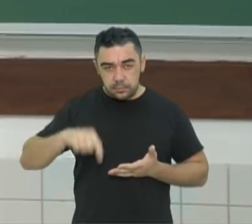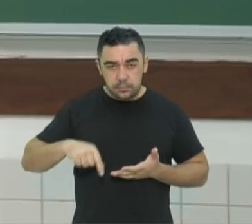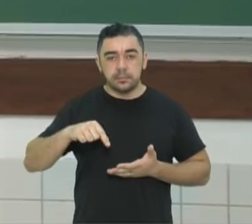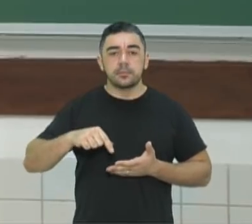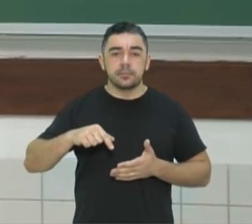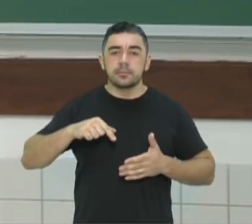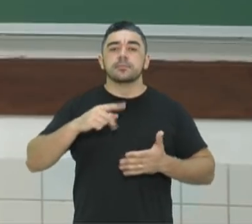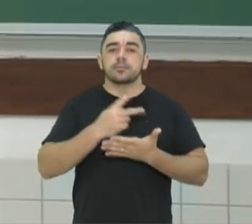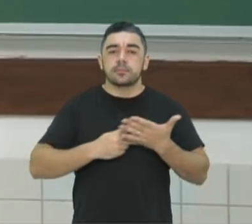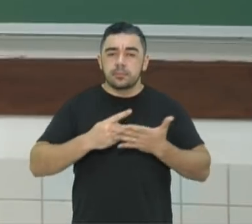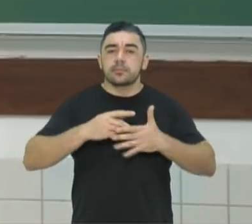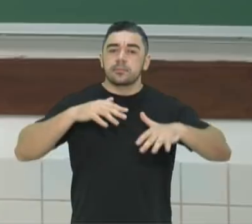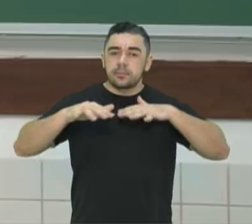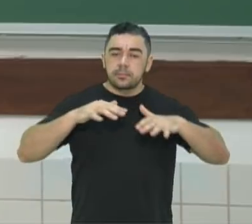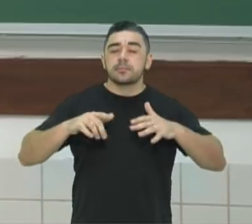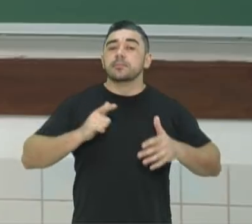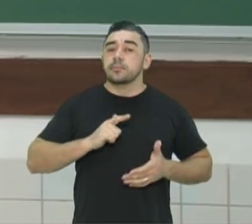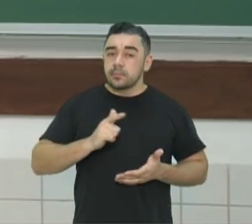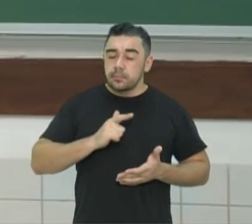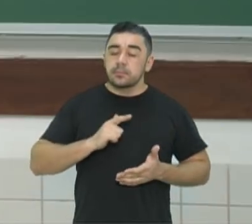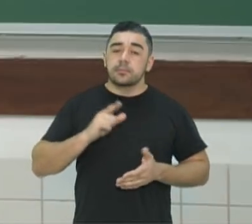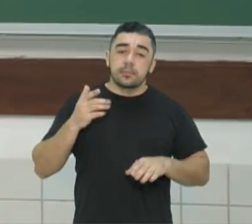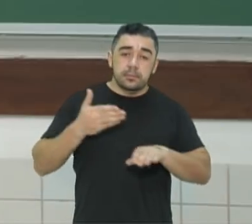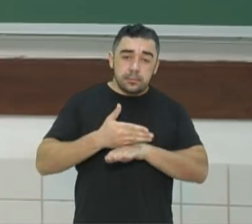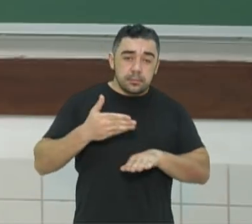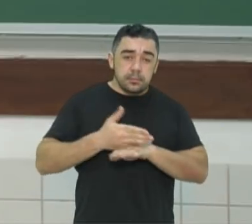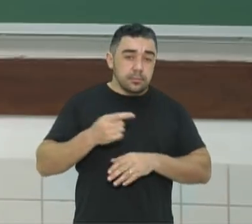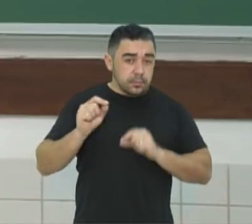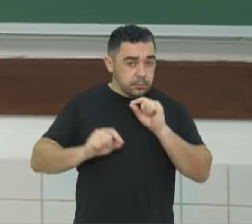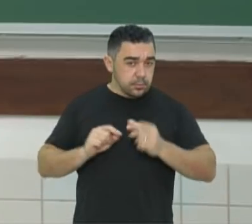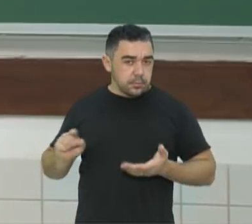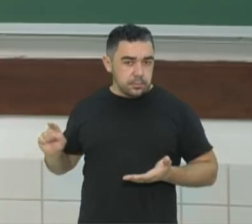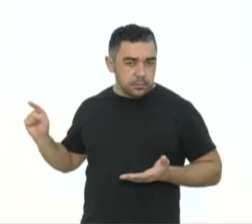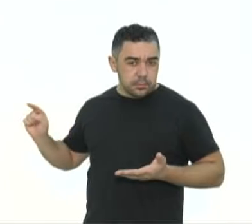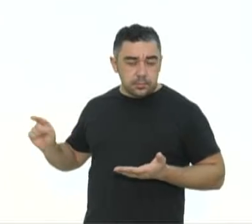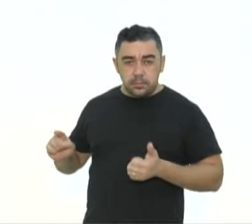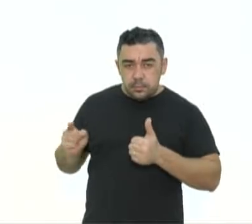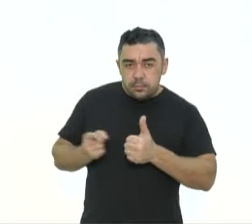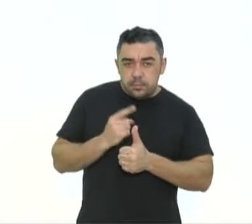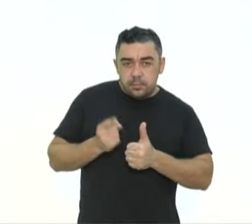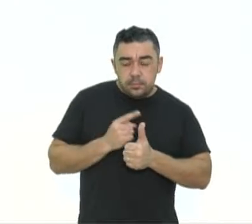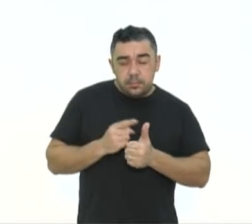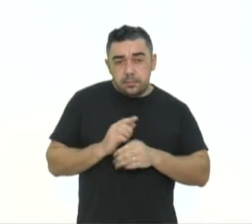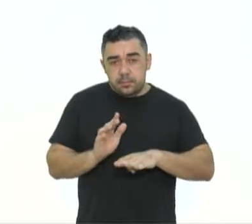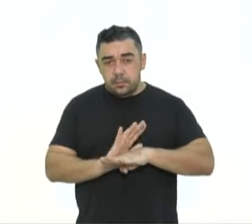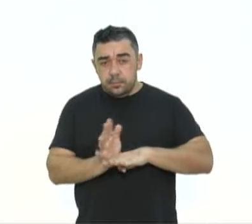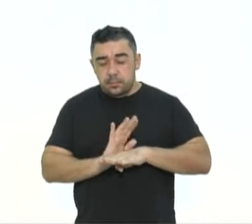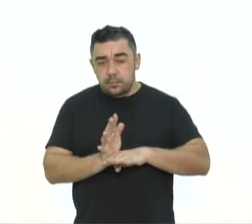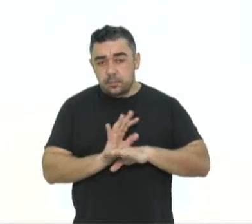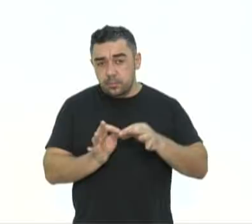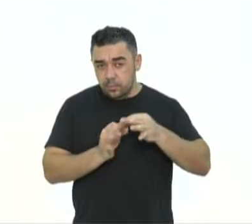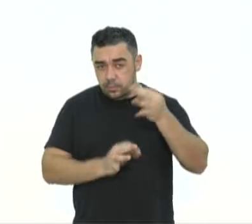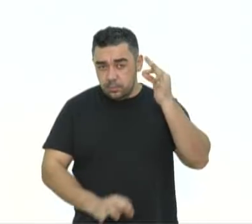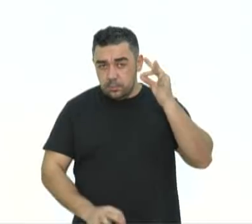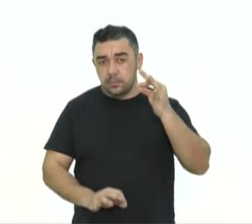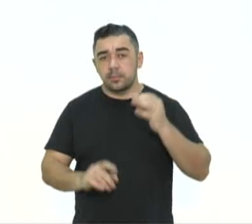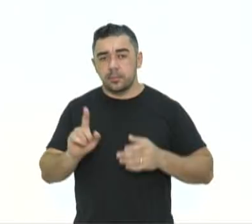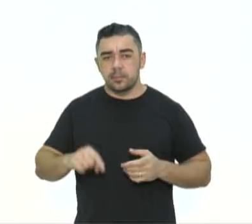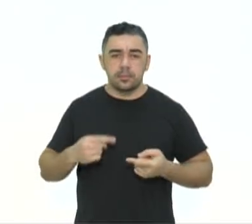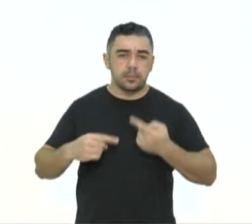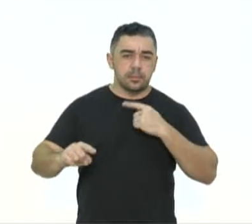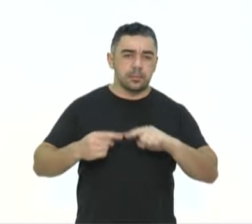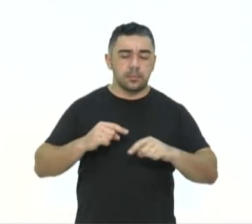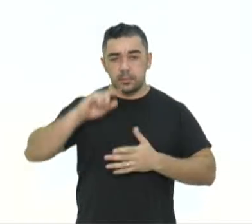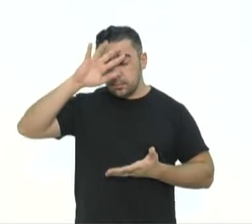sim, e nós temos grandes participações com respeito a isso aqui, tá bom? Primeiro longa-metragem de animação brasileiro, Sinfonia Amazônica,